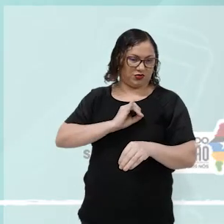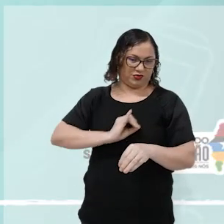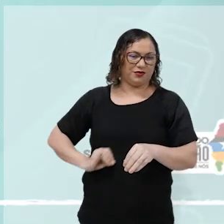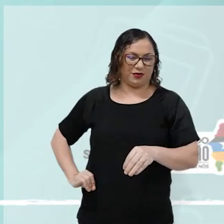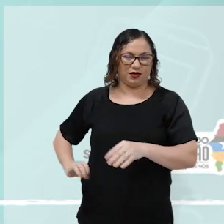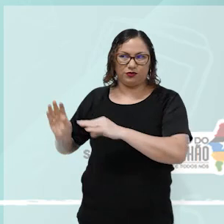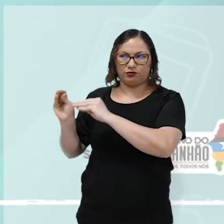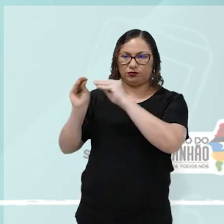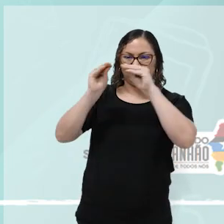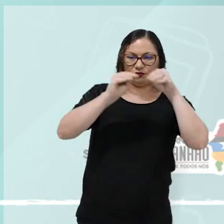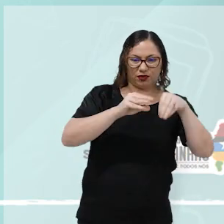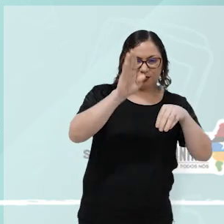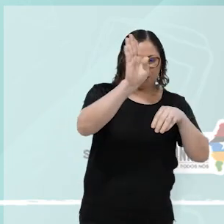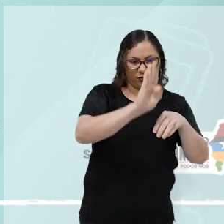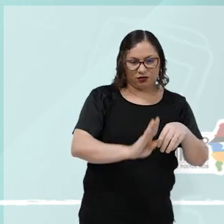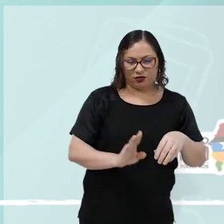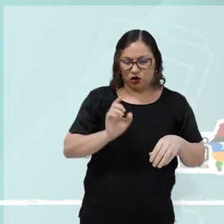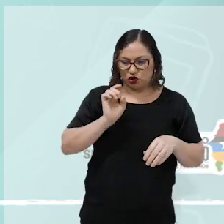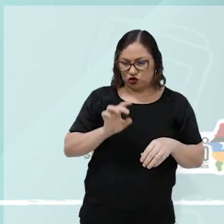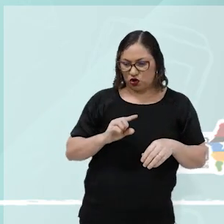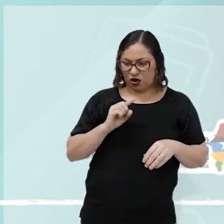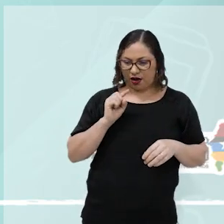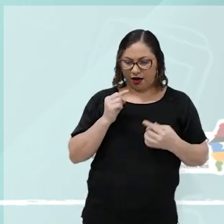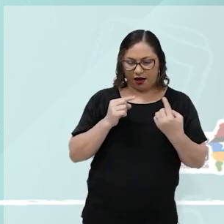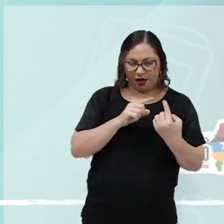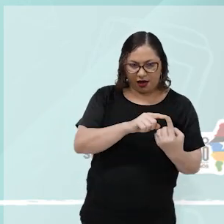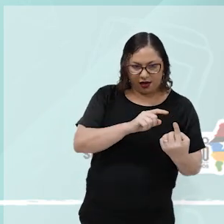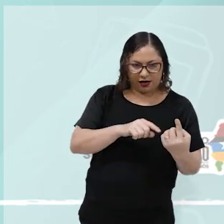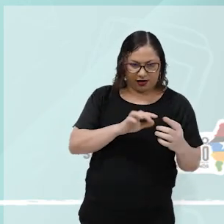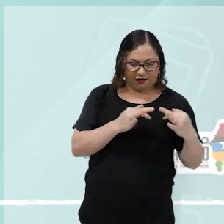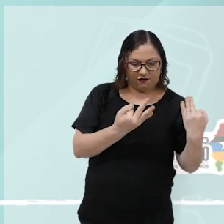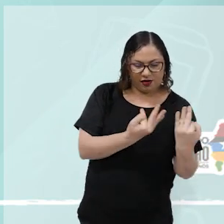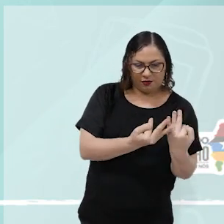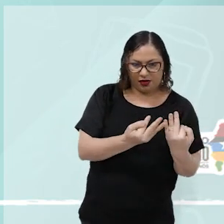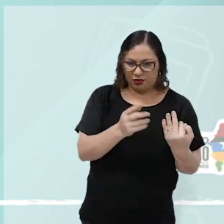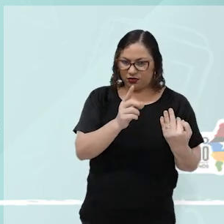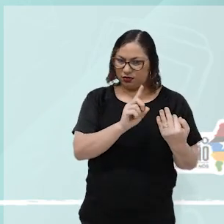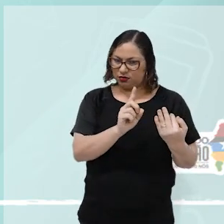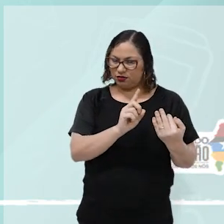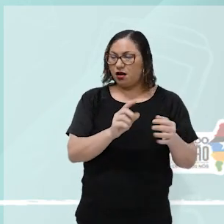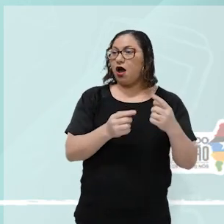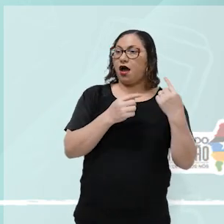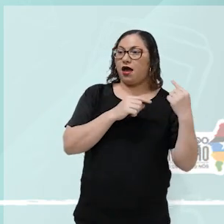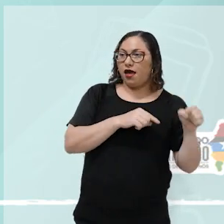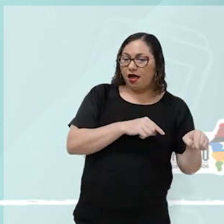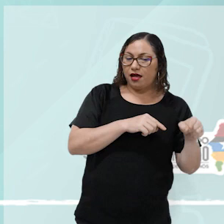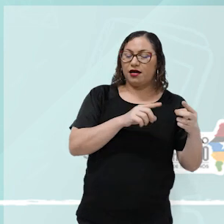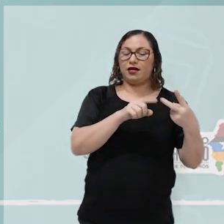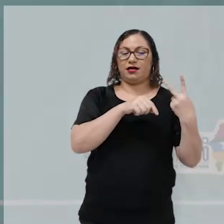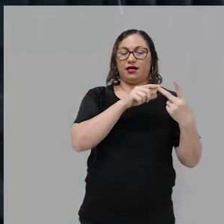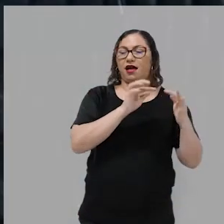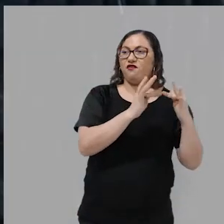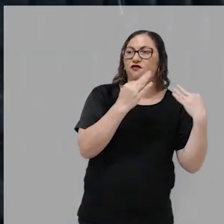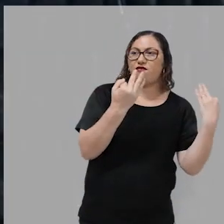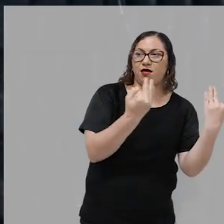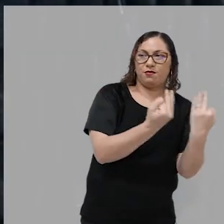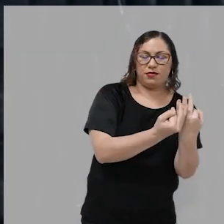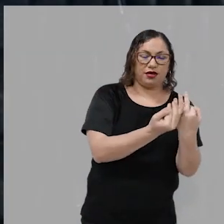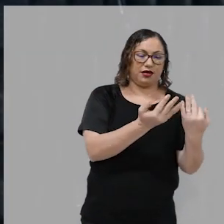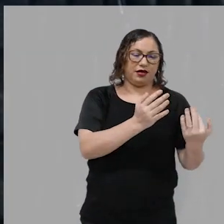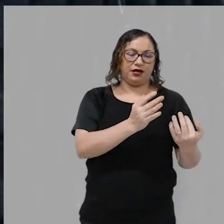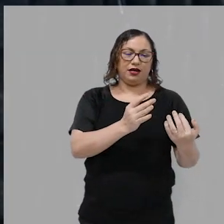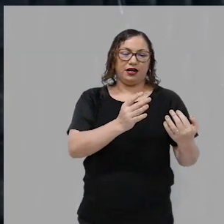somente ele e a família real. Ele veio a família real, mais uma quantidade absurda de